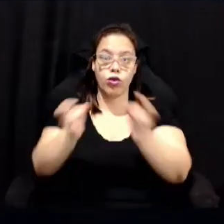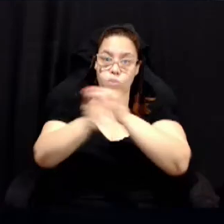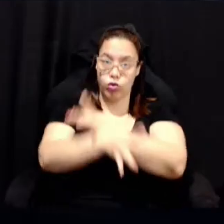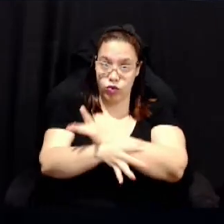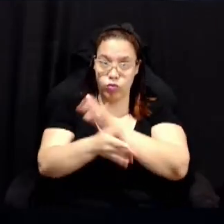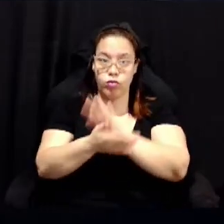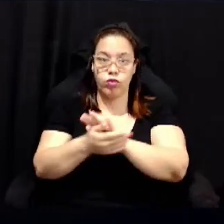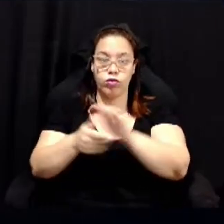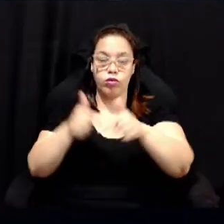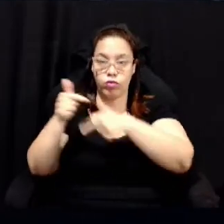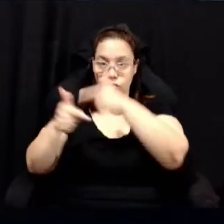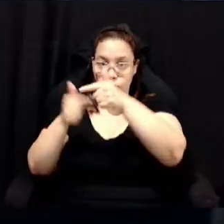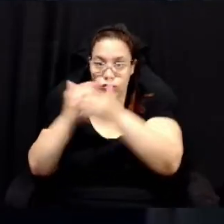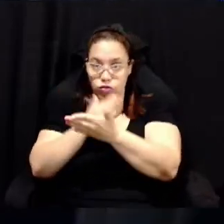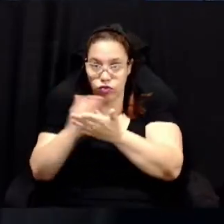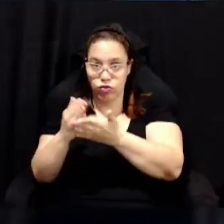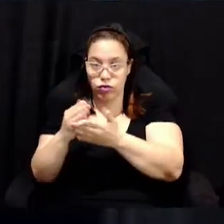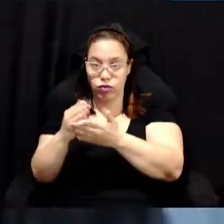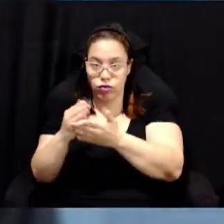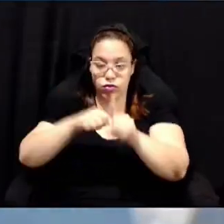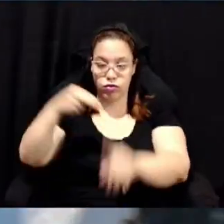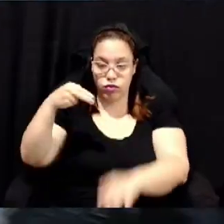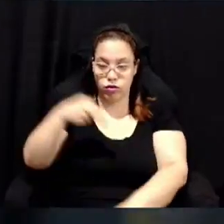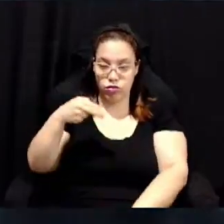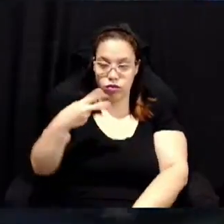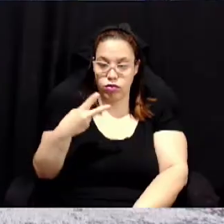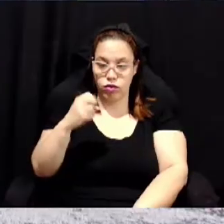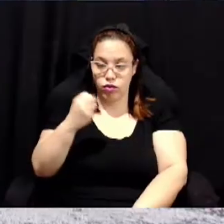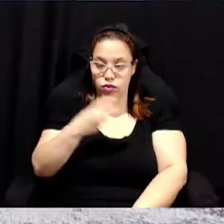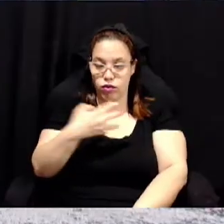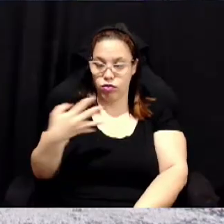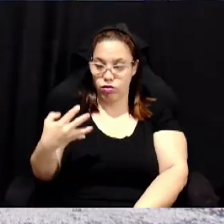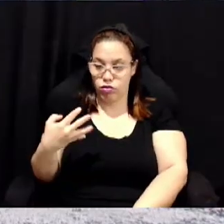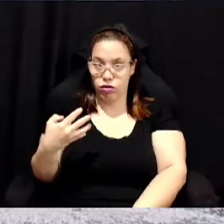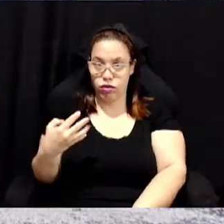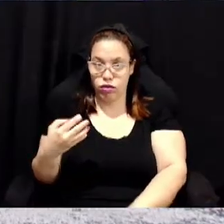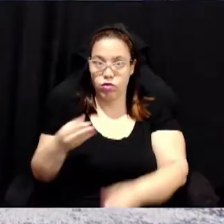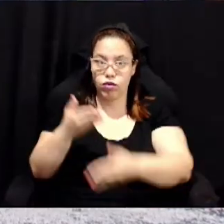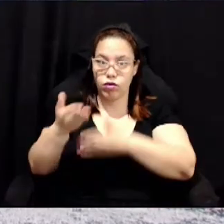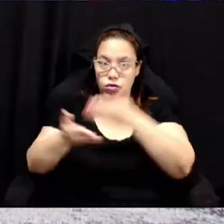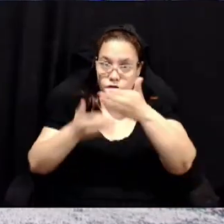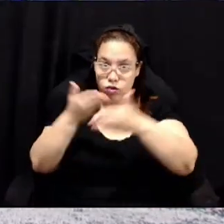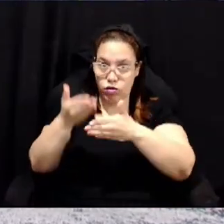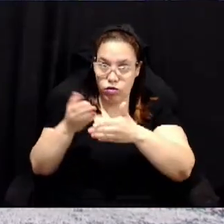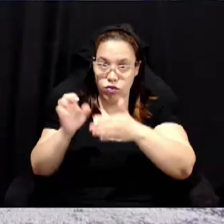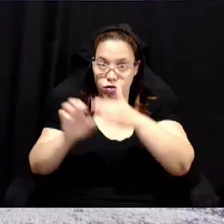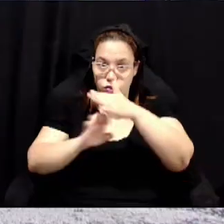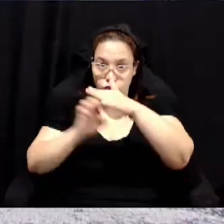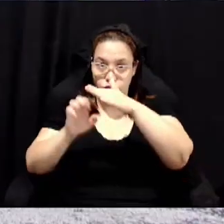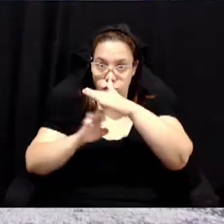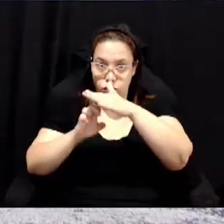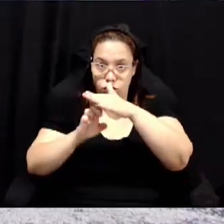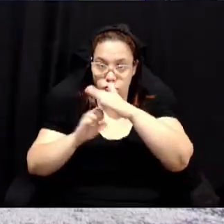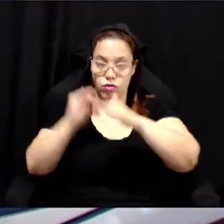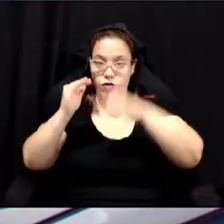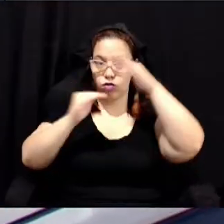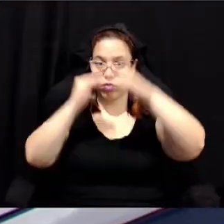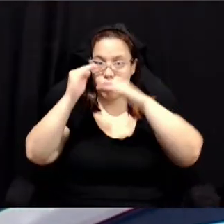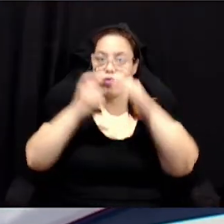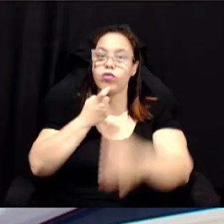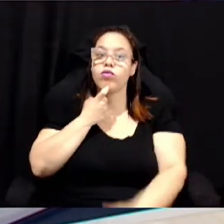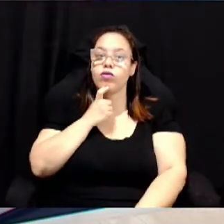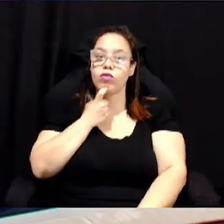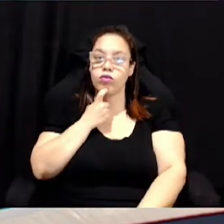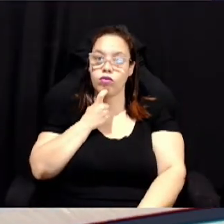trabalhos começaram em novembro de 2024 e foram conduzidos pela Empresa Municipal de Desenvolvimento de Campinas.